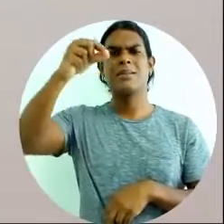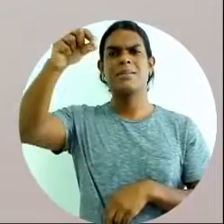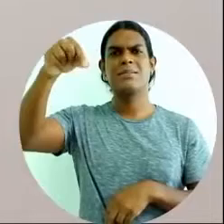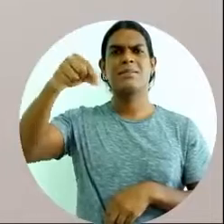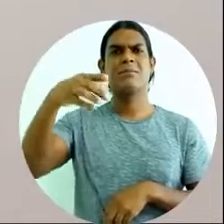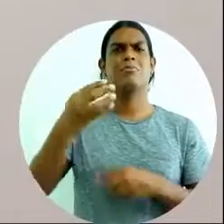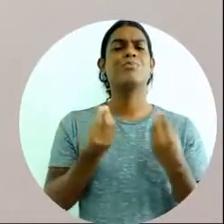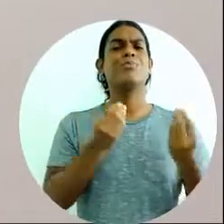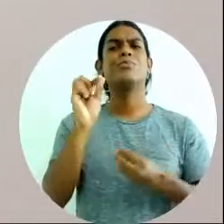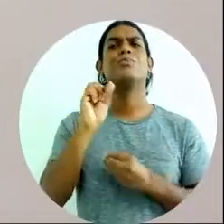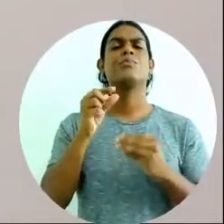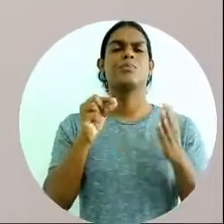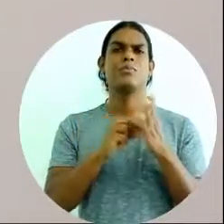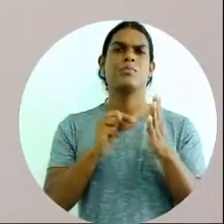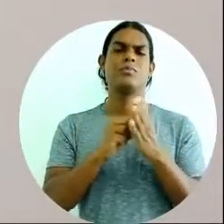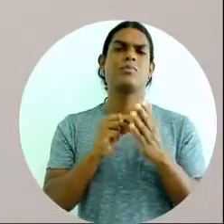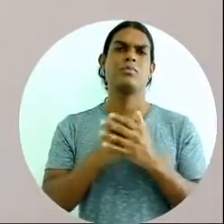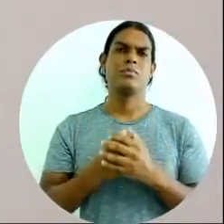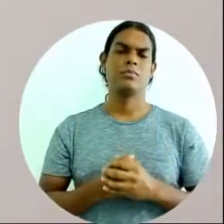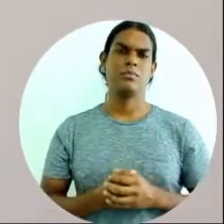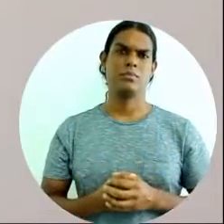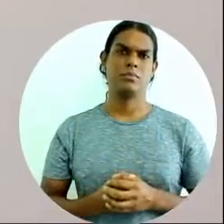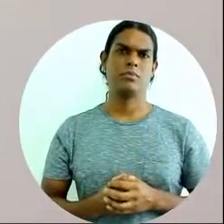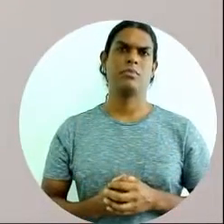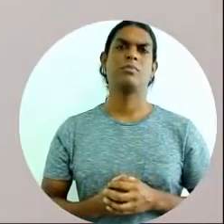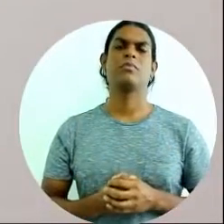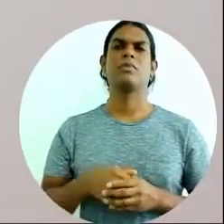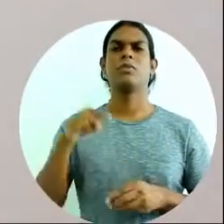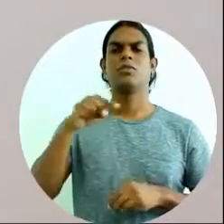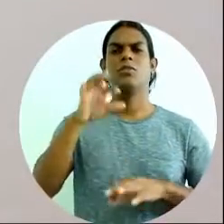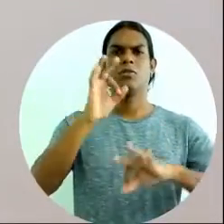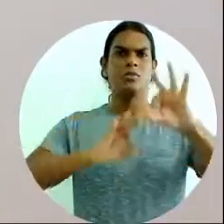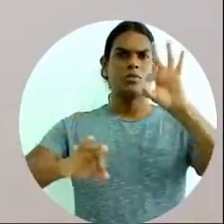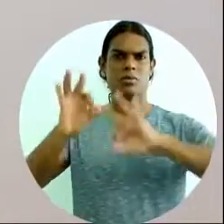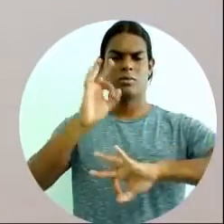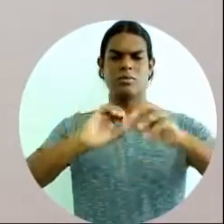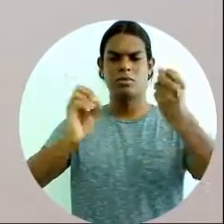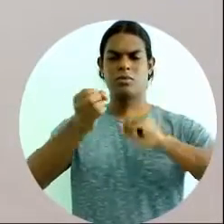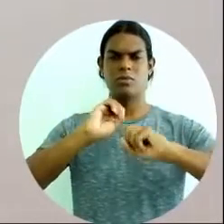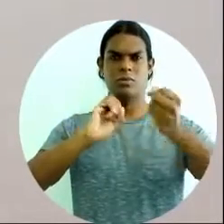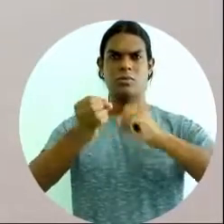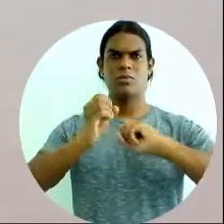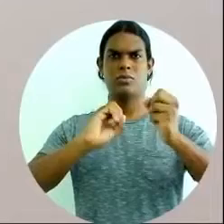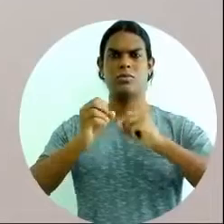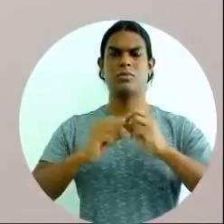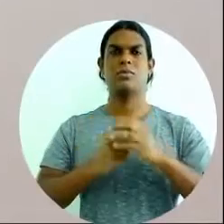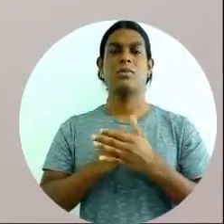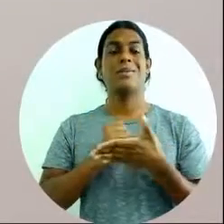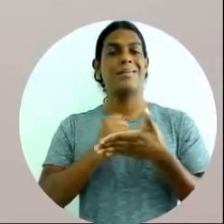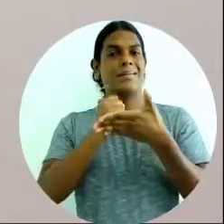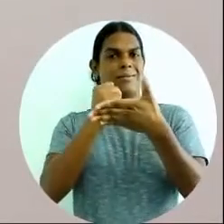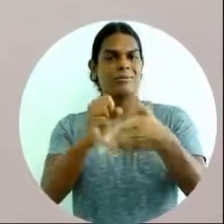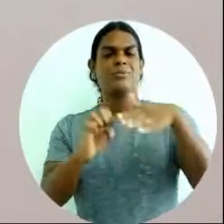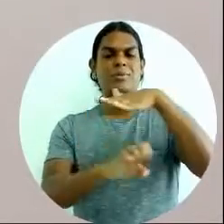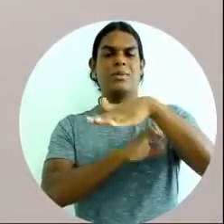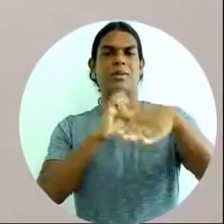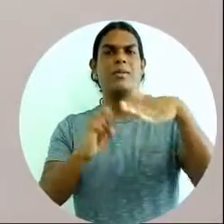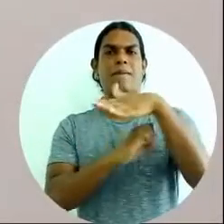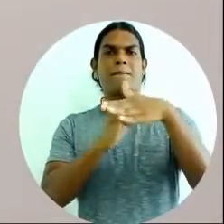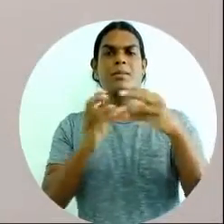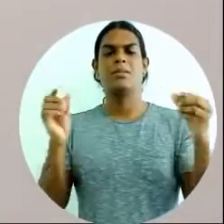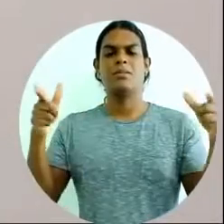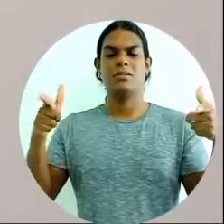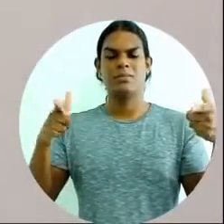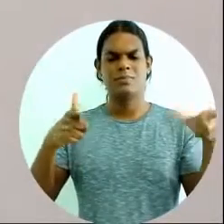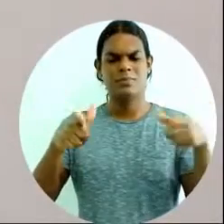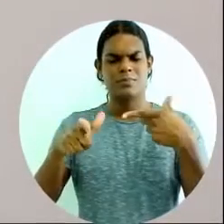justamente a função do controle que permite que a empresa corrija seus rumos. E é nesse